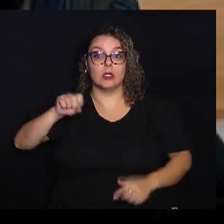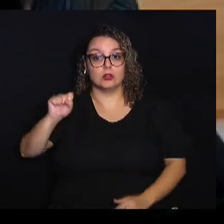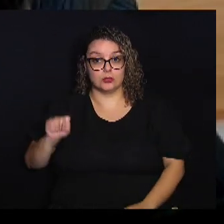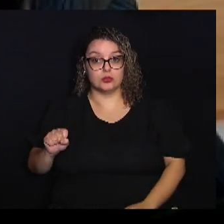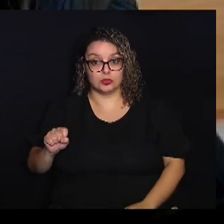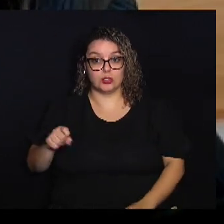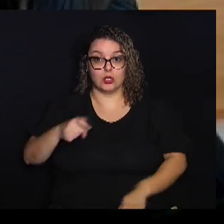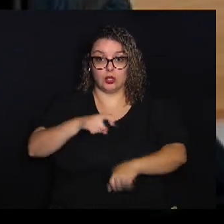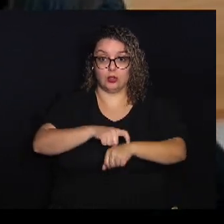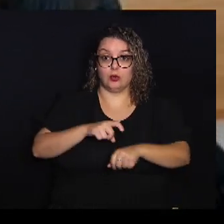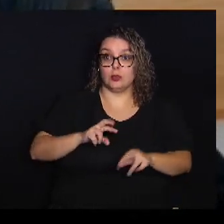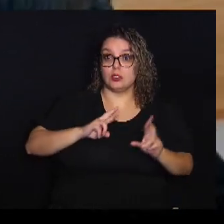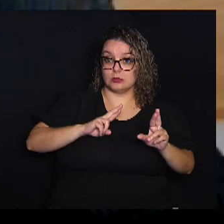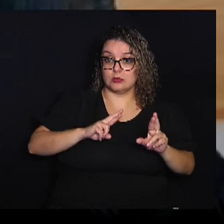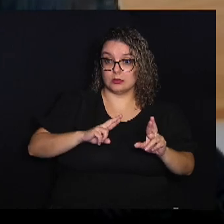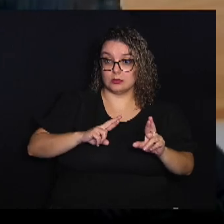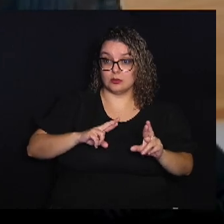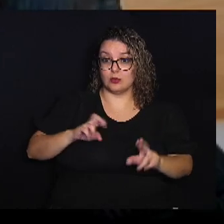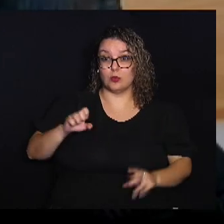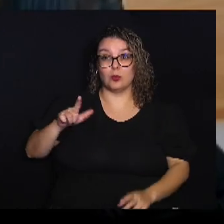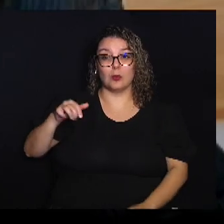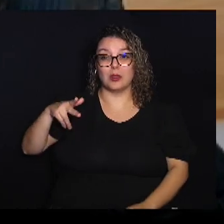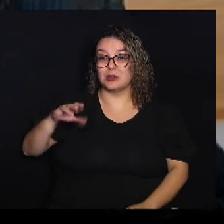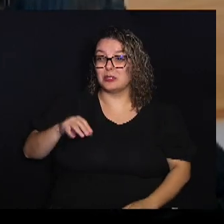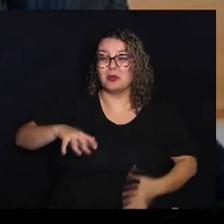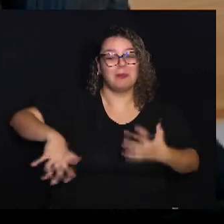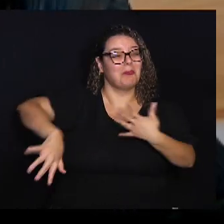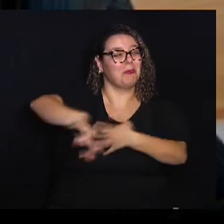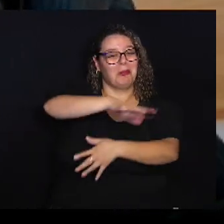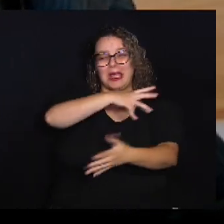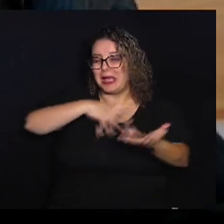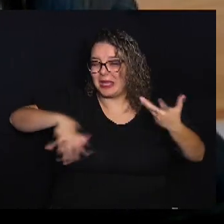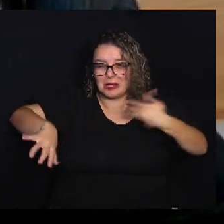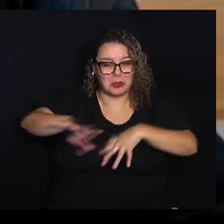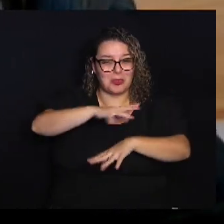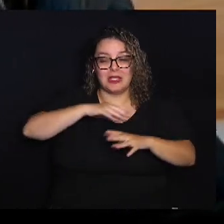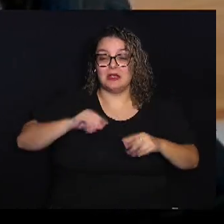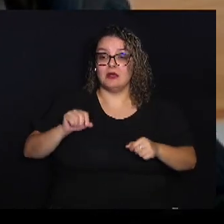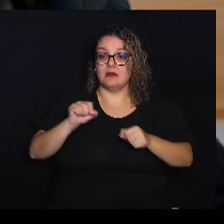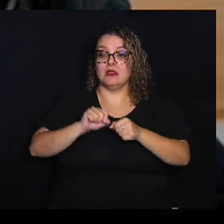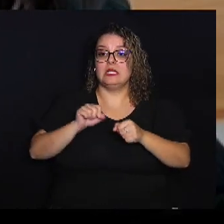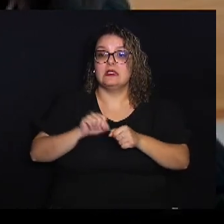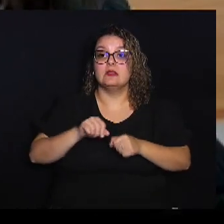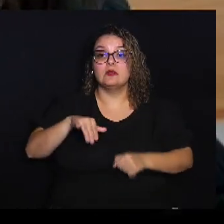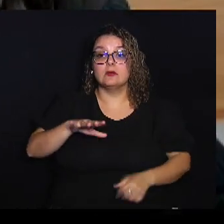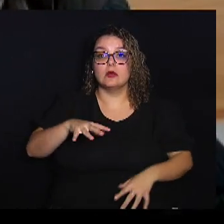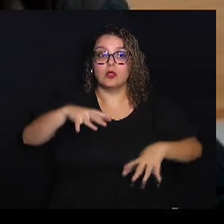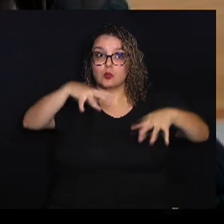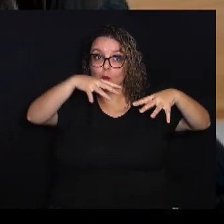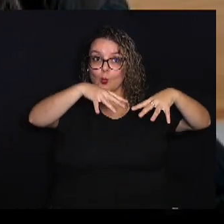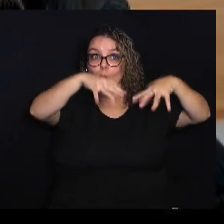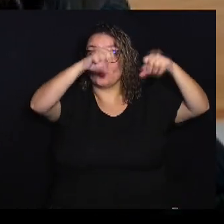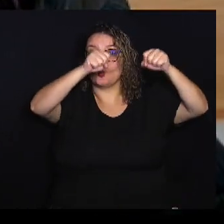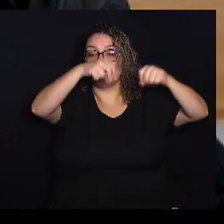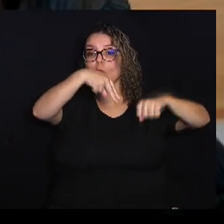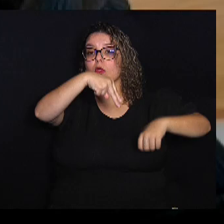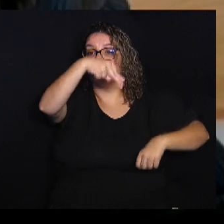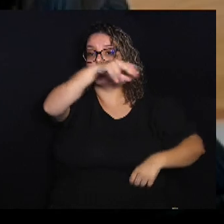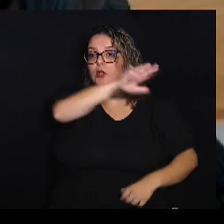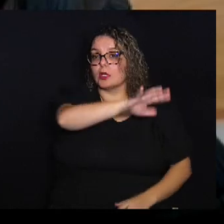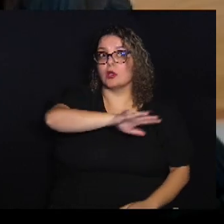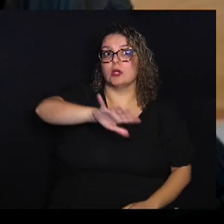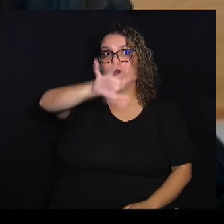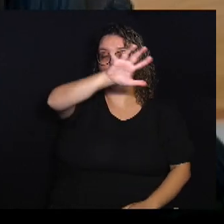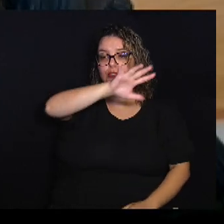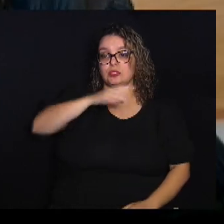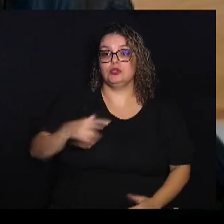em épocas esperadas. O El Niño bagunça tudo. O El Niño faz com que fique mais seco no norte, diminuindo até mesmo